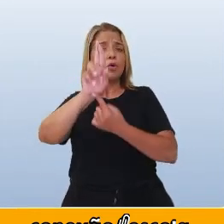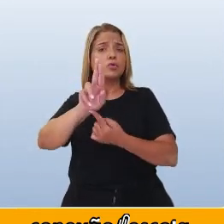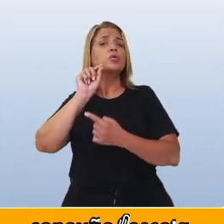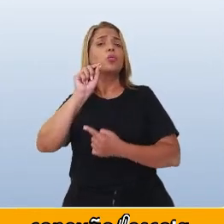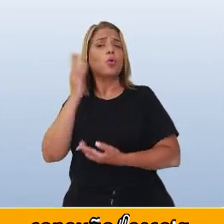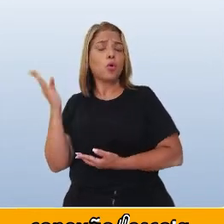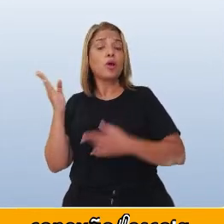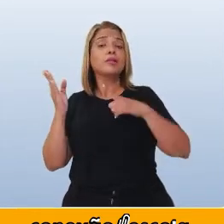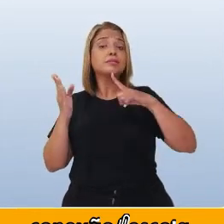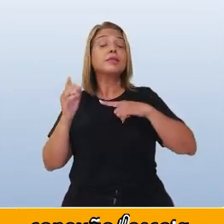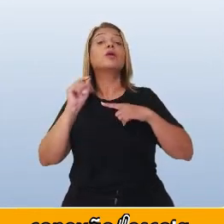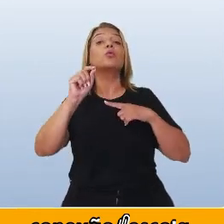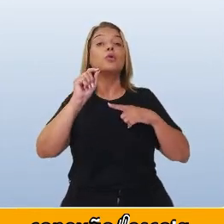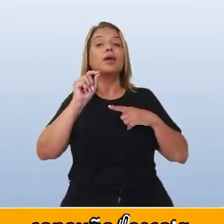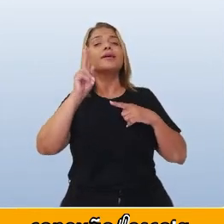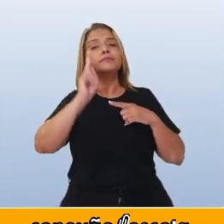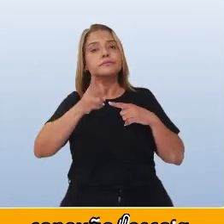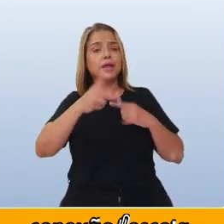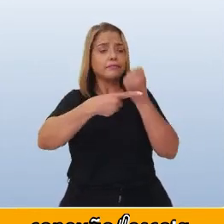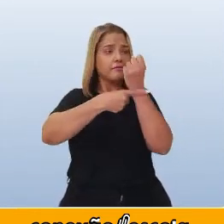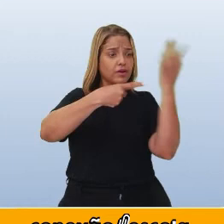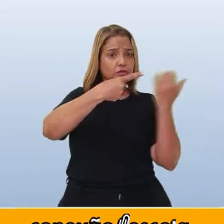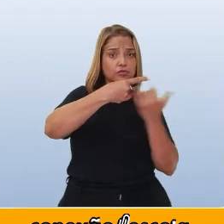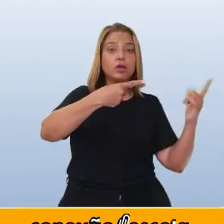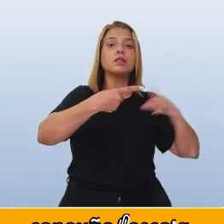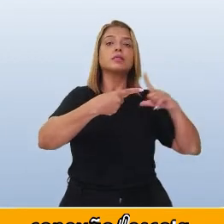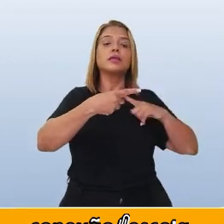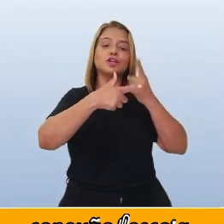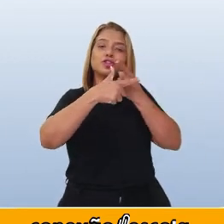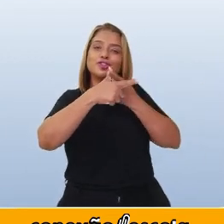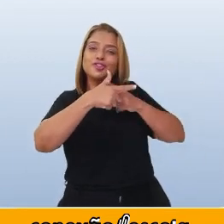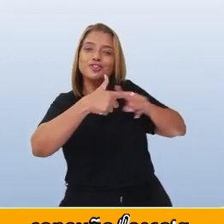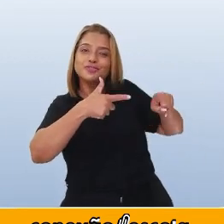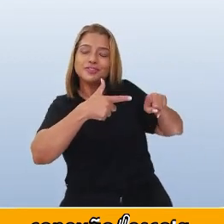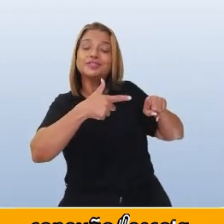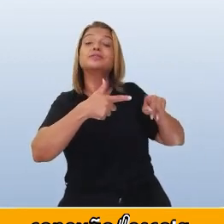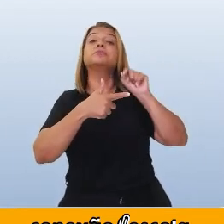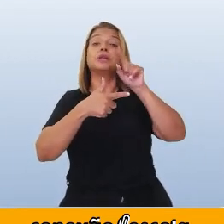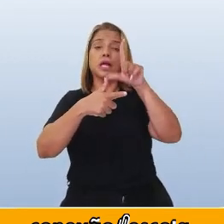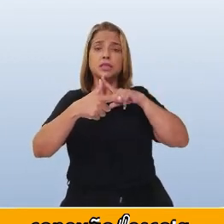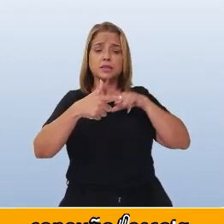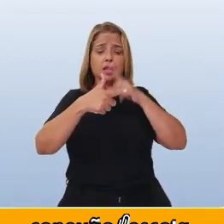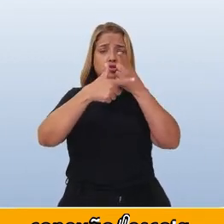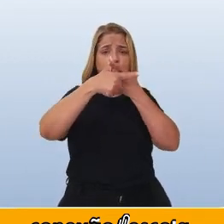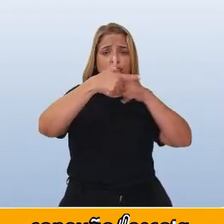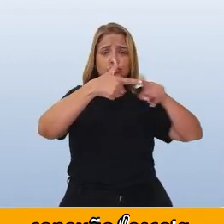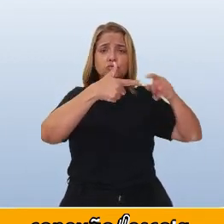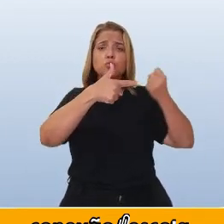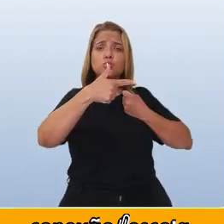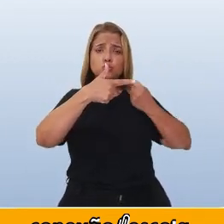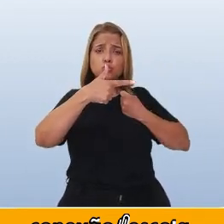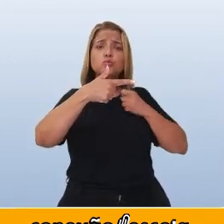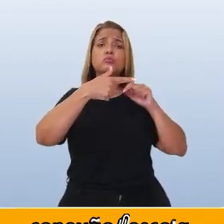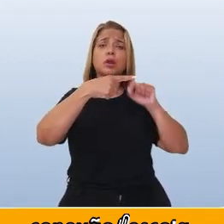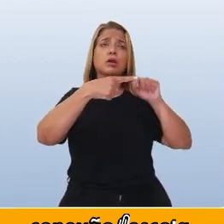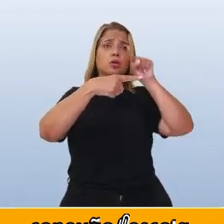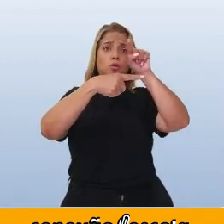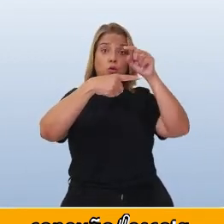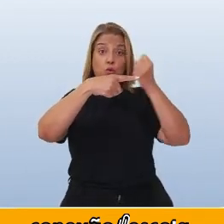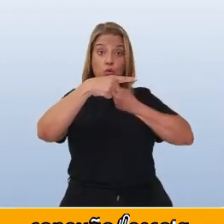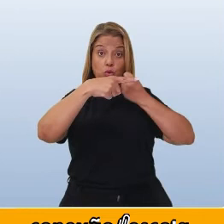representam divisões. Assim, ao dividirmos o numerador pelo denominador, teremos